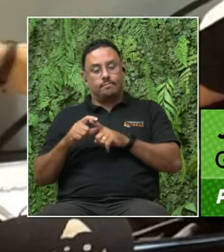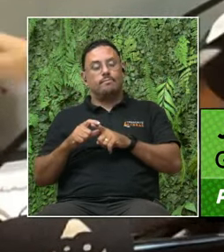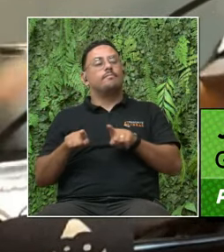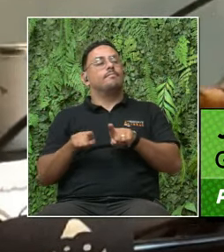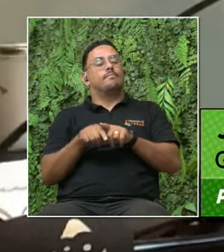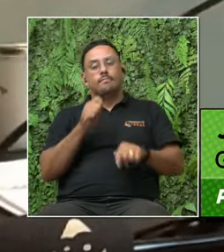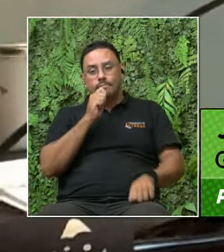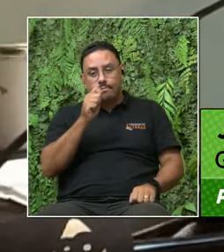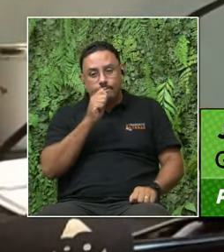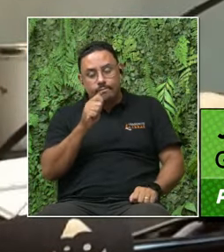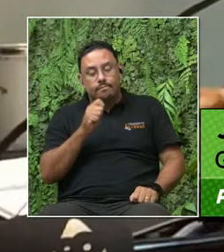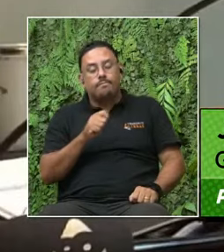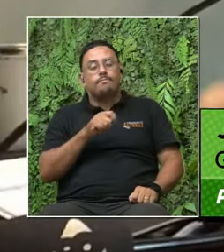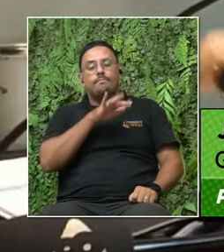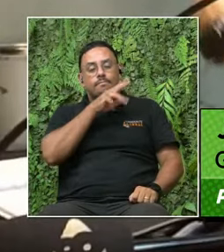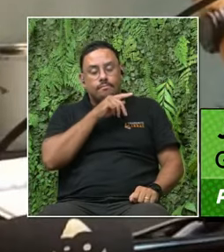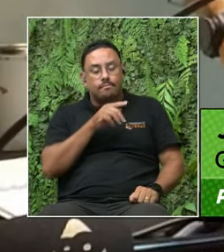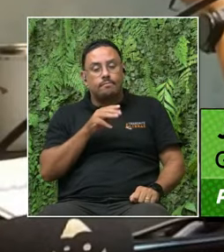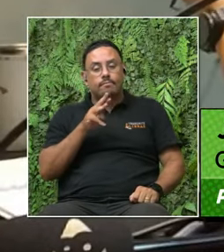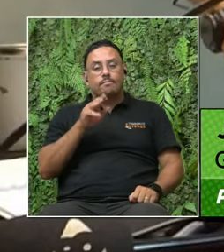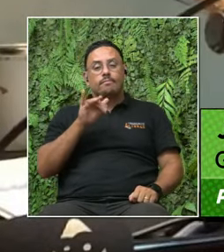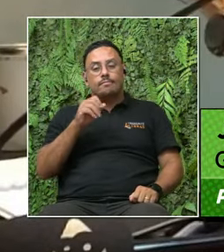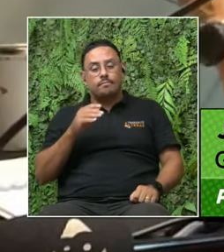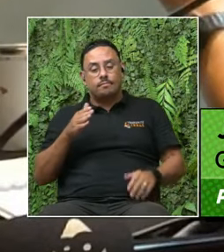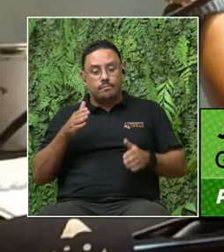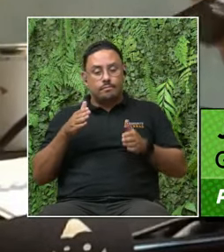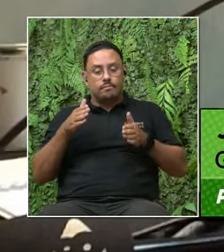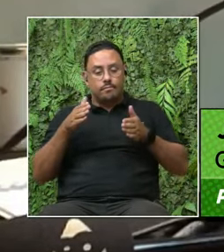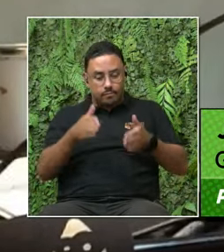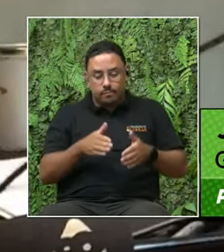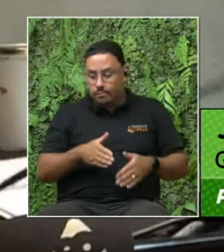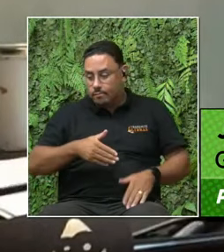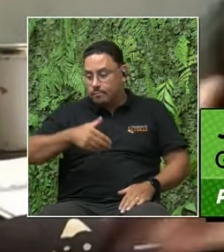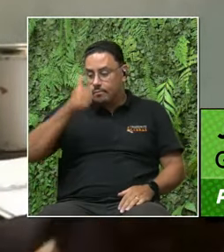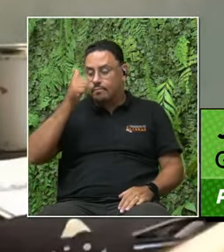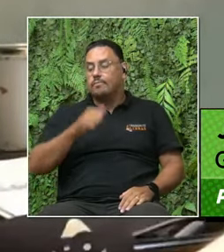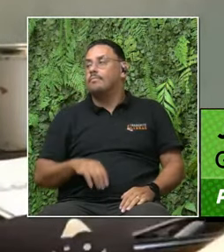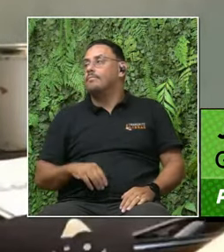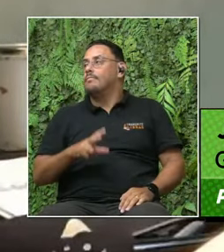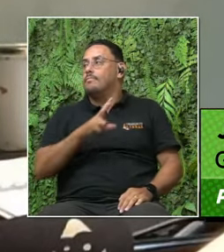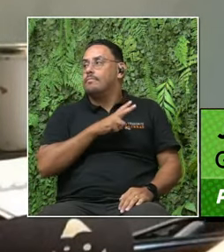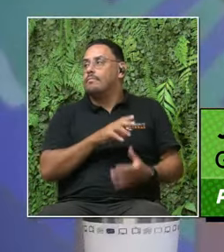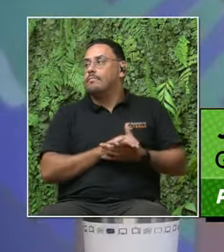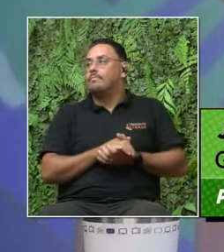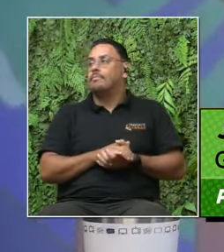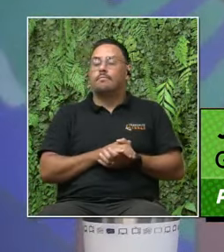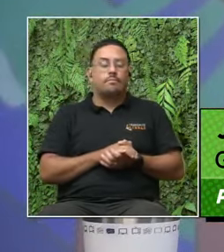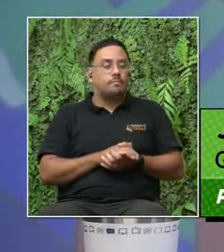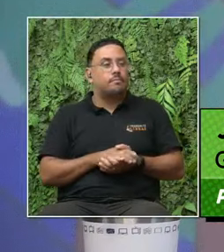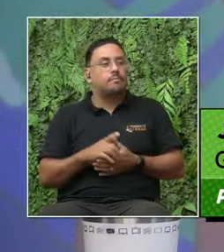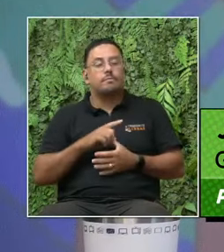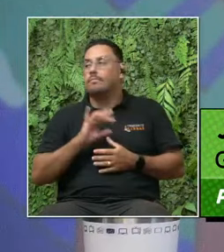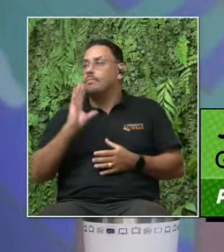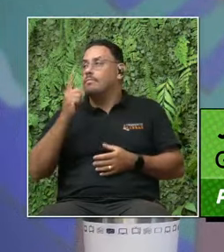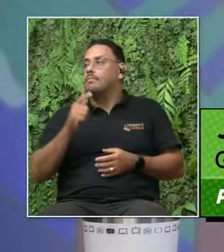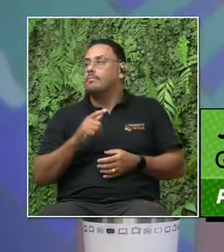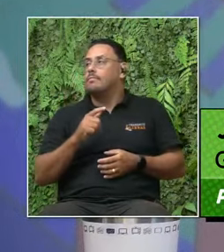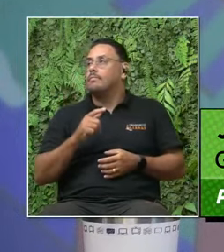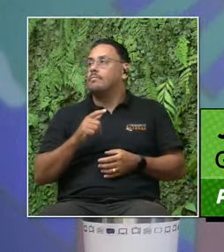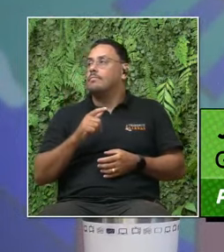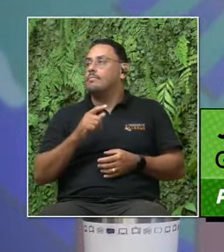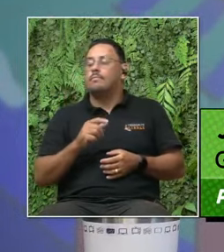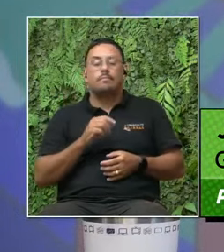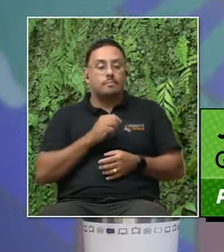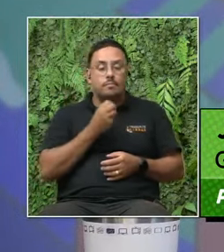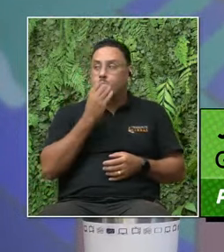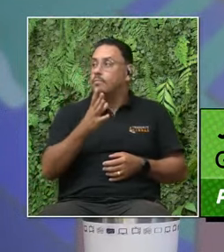péssimas então o milito chega assim Voando Nesse particular viu Bob é não é assim eh e acho que as